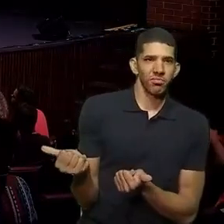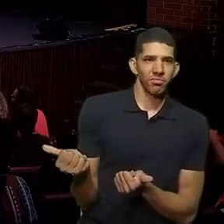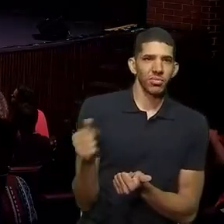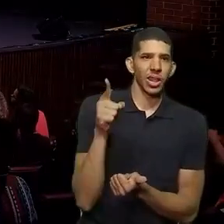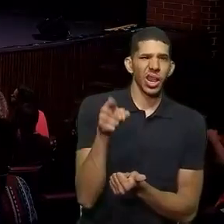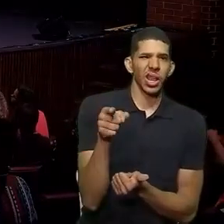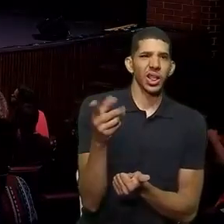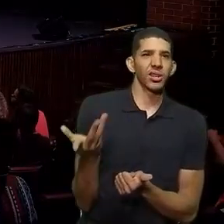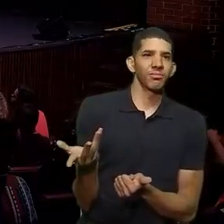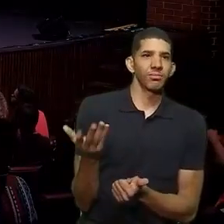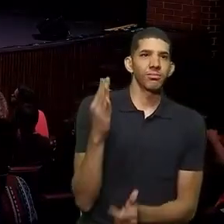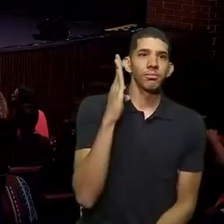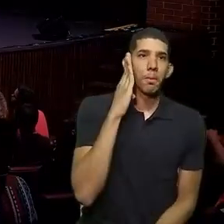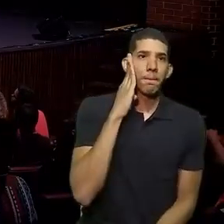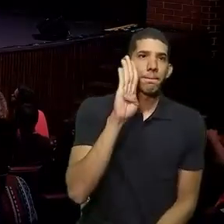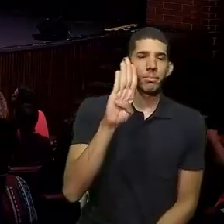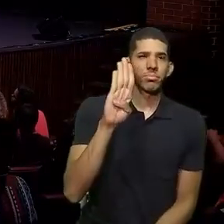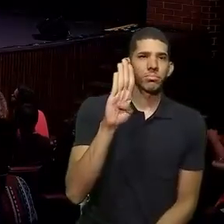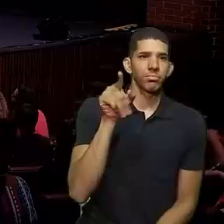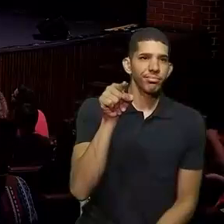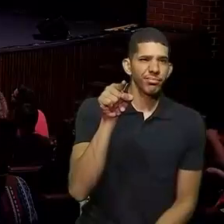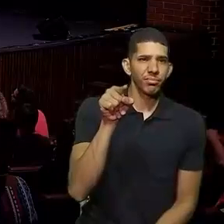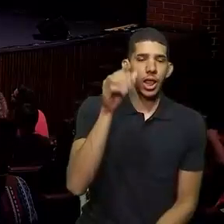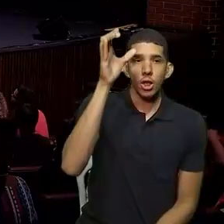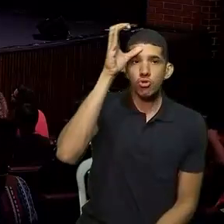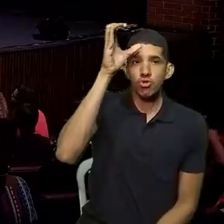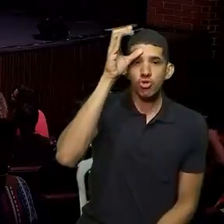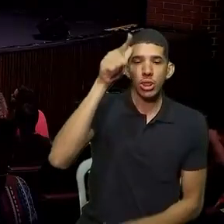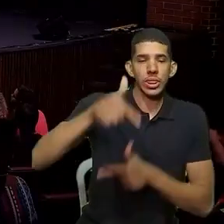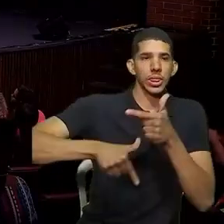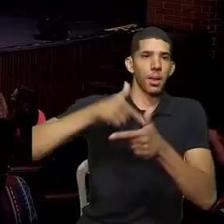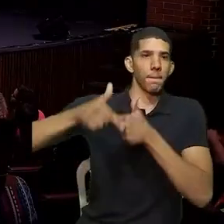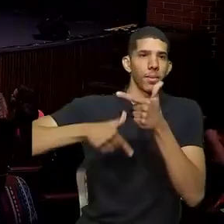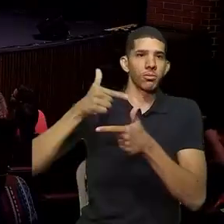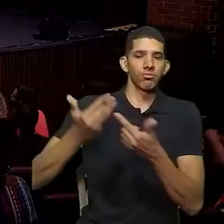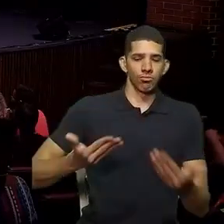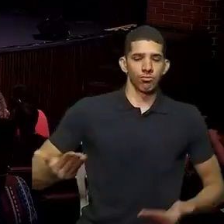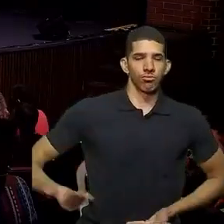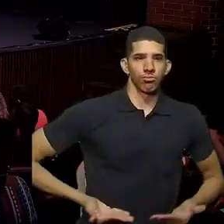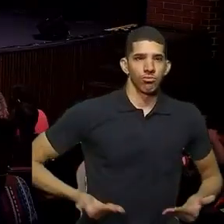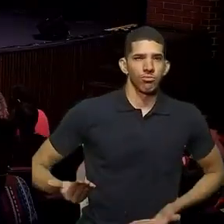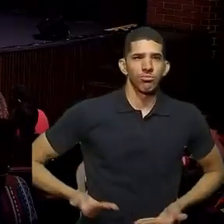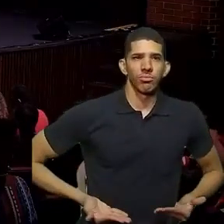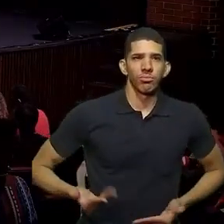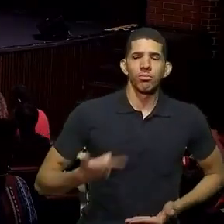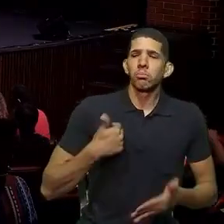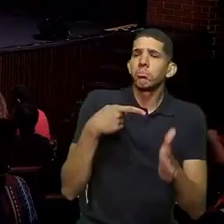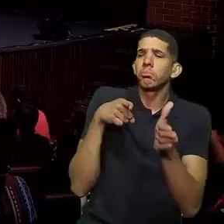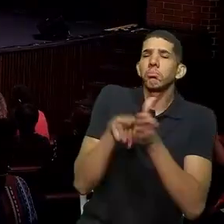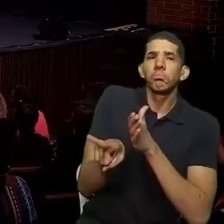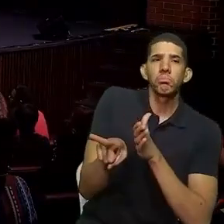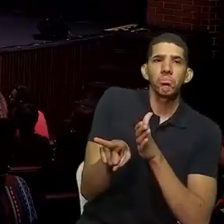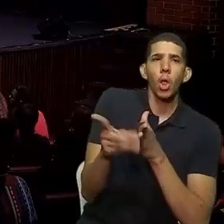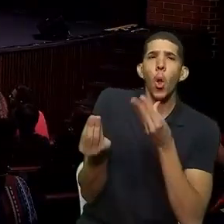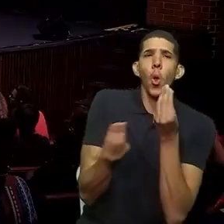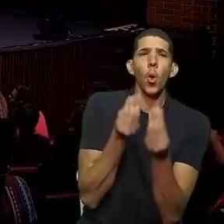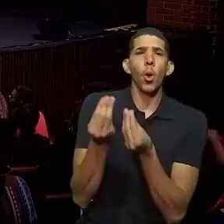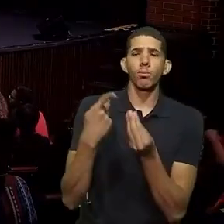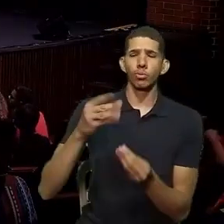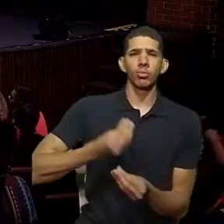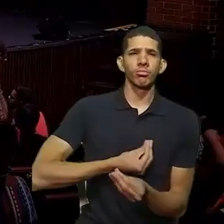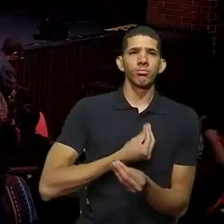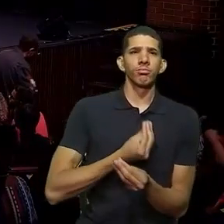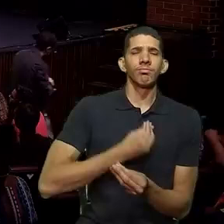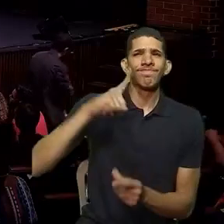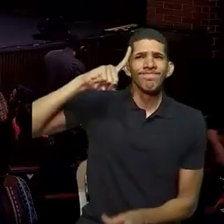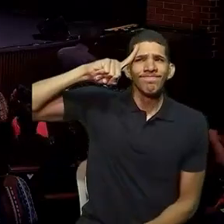tia trabalhou como faxineira. Então eu pergunto à senhora, nessa vida tão atravessada pelas dificuldades,